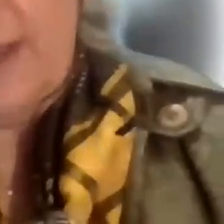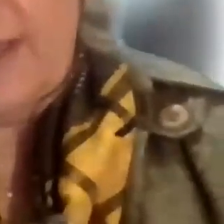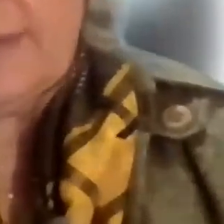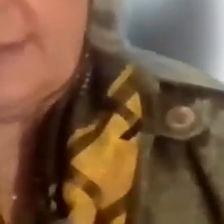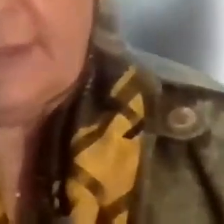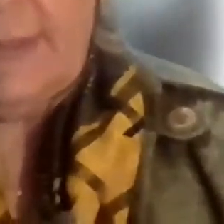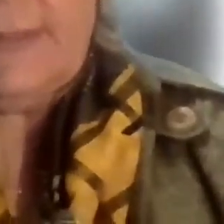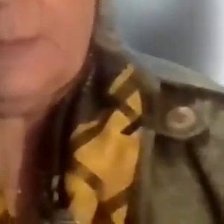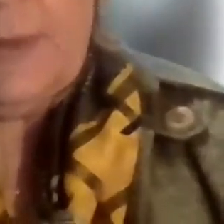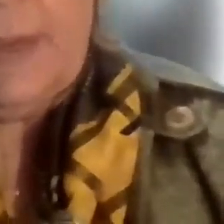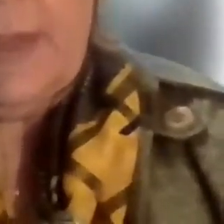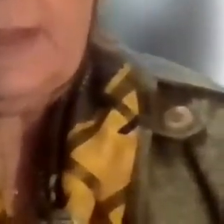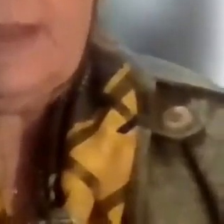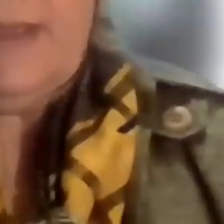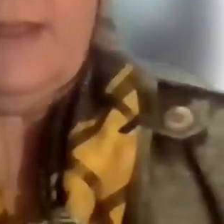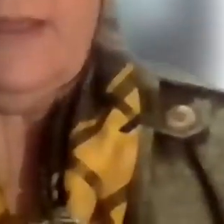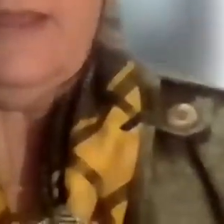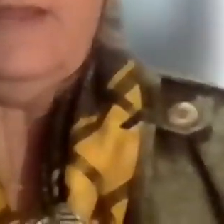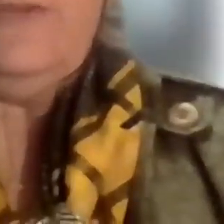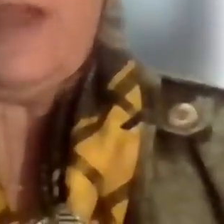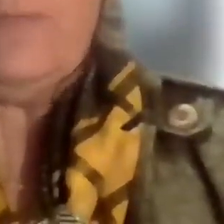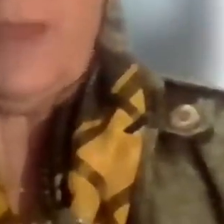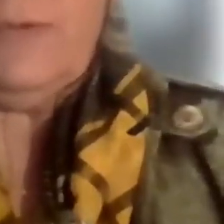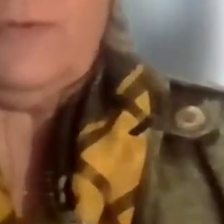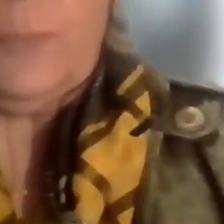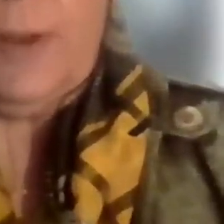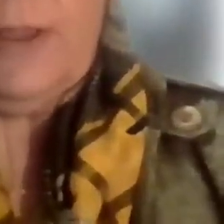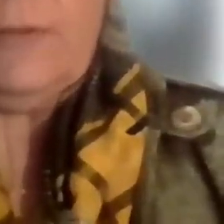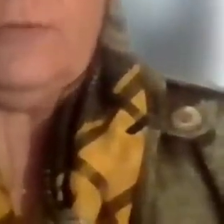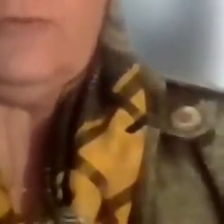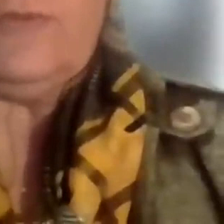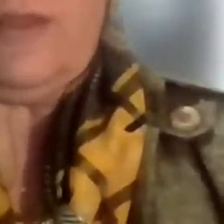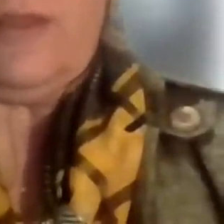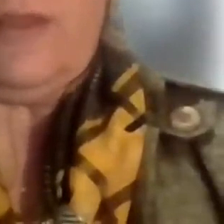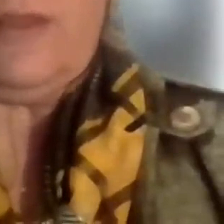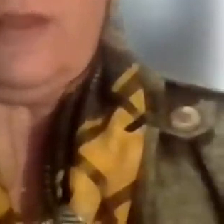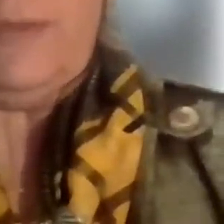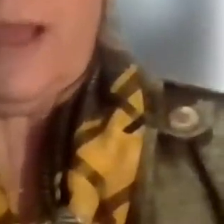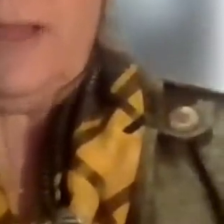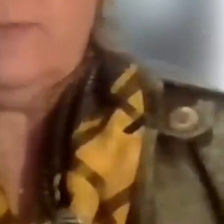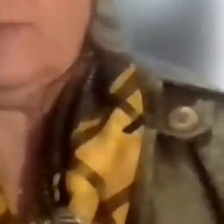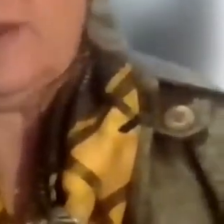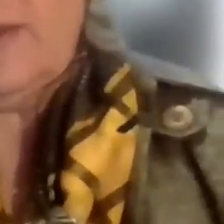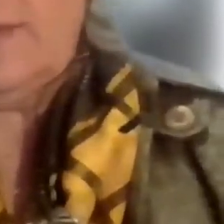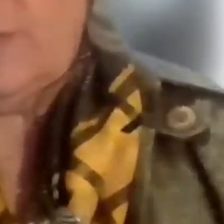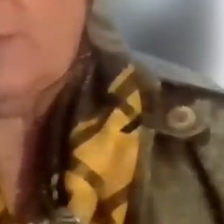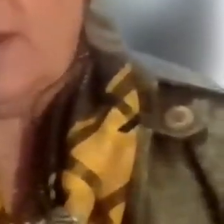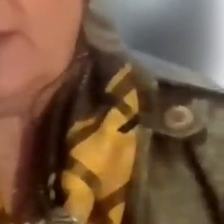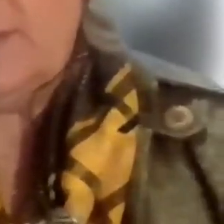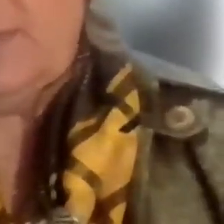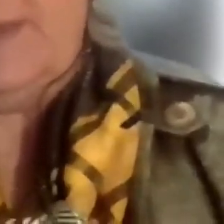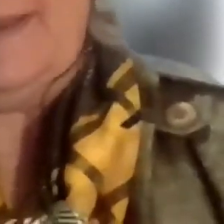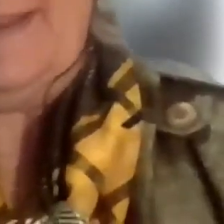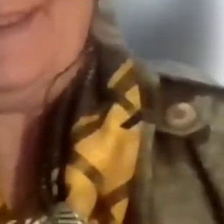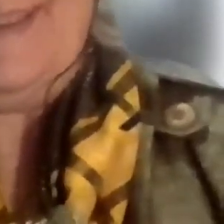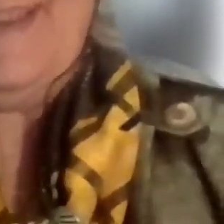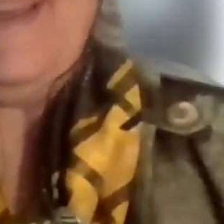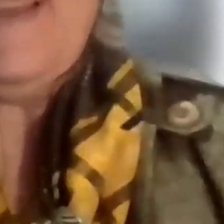uma mulher cis, branca, de cabelos brancos, cabelos arrepiados, que, aliás, é o que